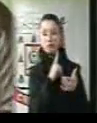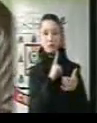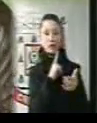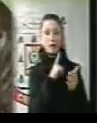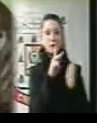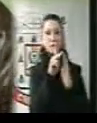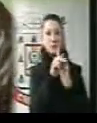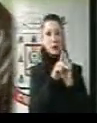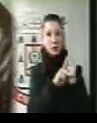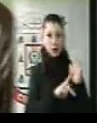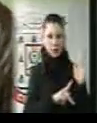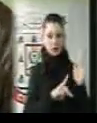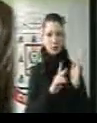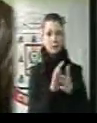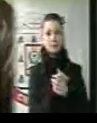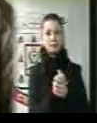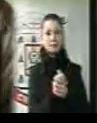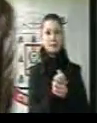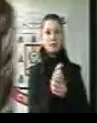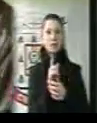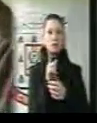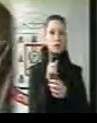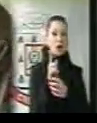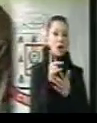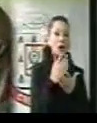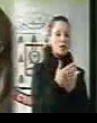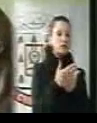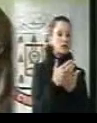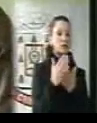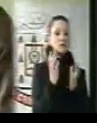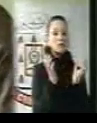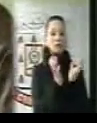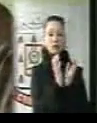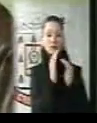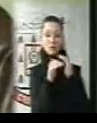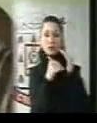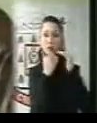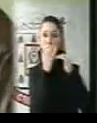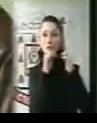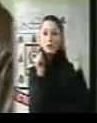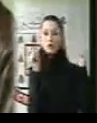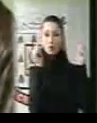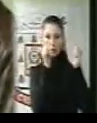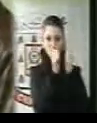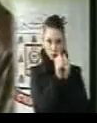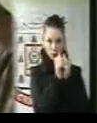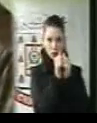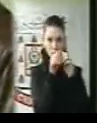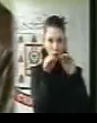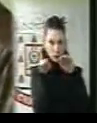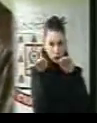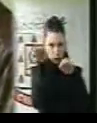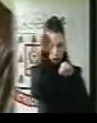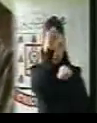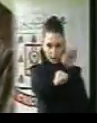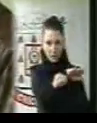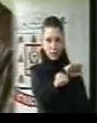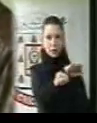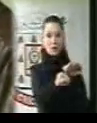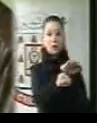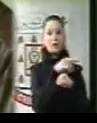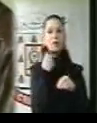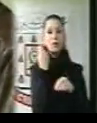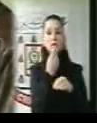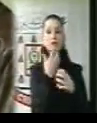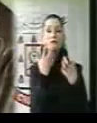nesse projeto e que o senhor coloque a comissão de obras junto com esse elevado. Nós queremos